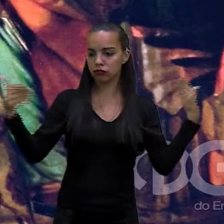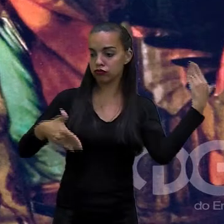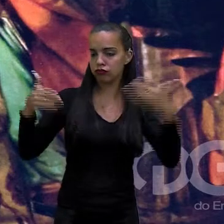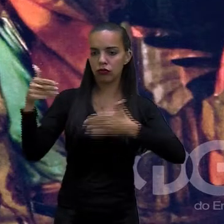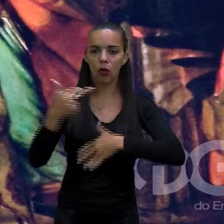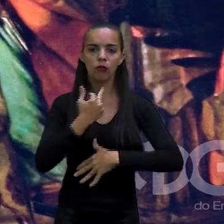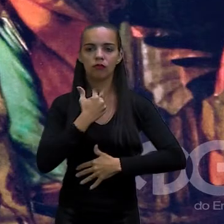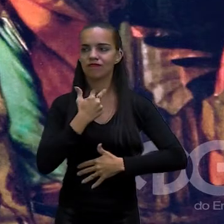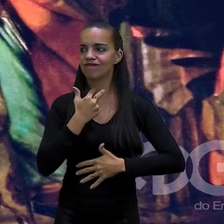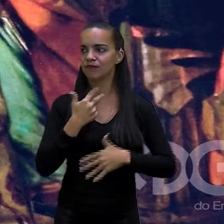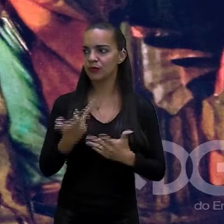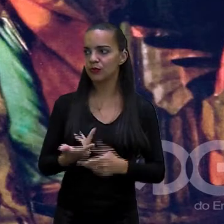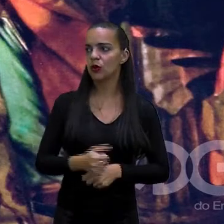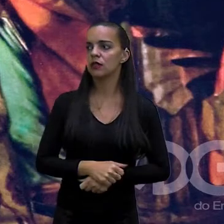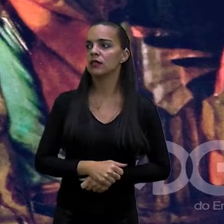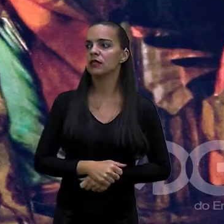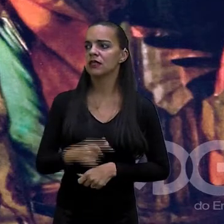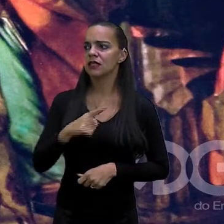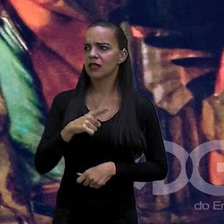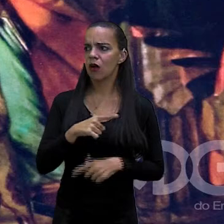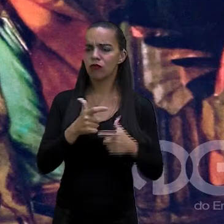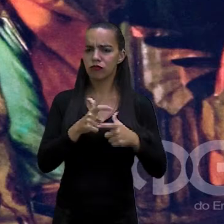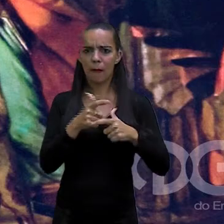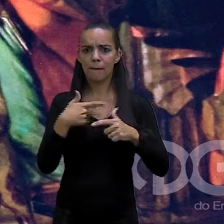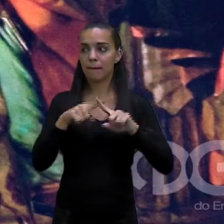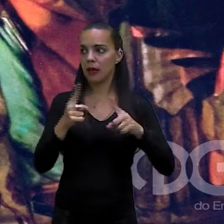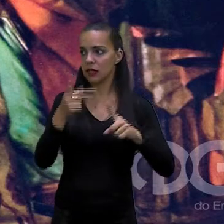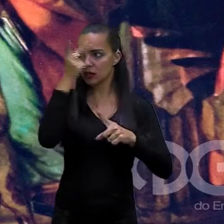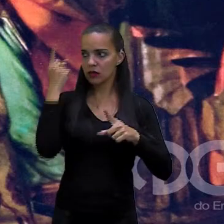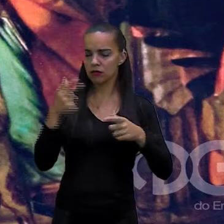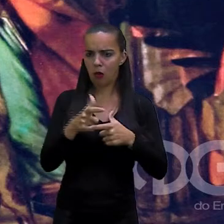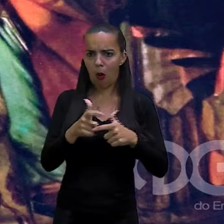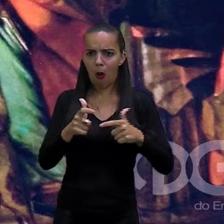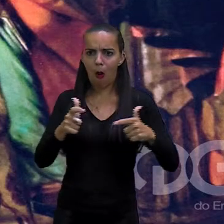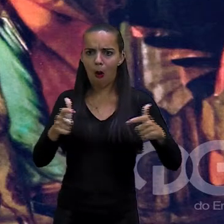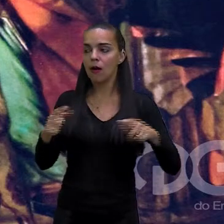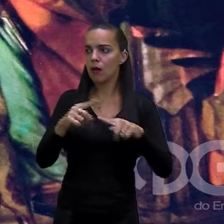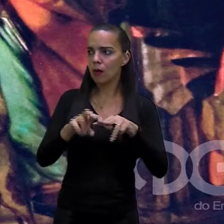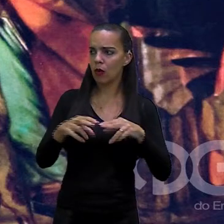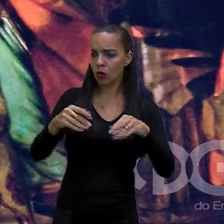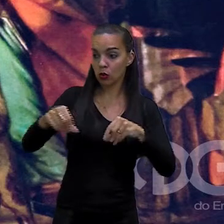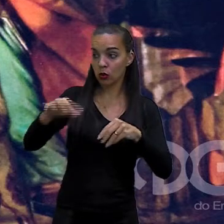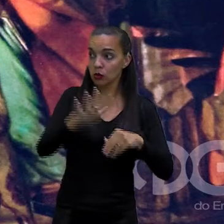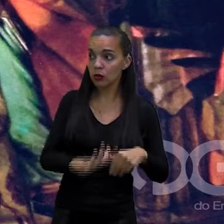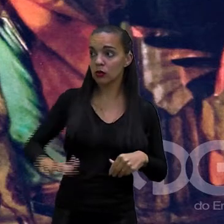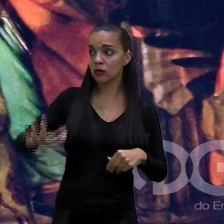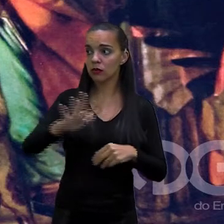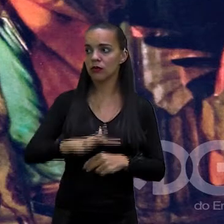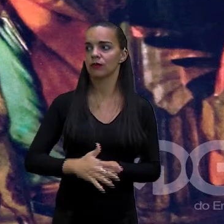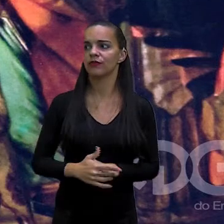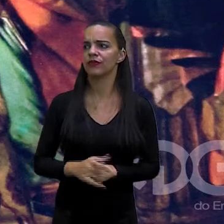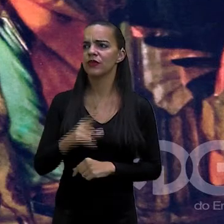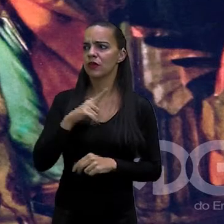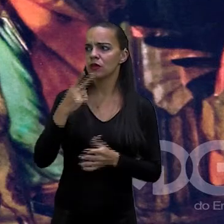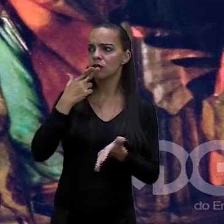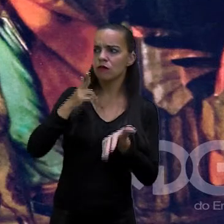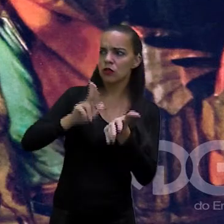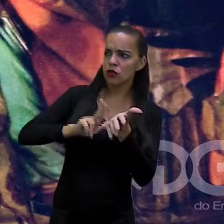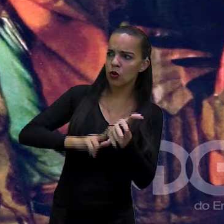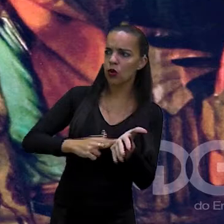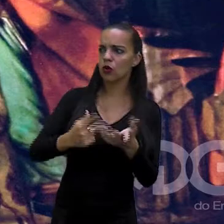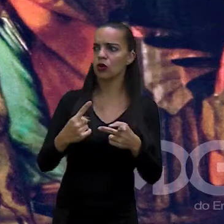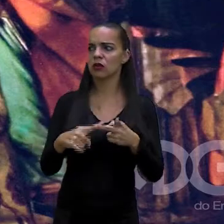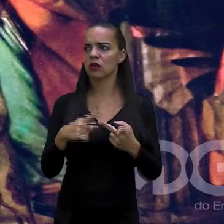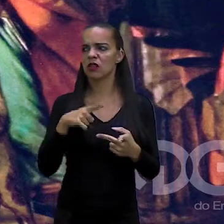Brasil é uma imensidão territorial, então eram os correios